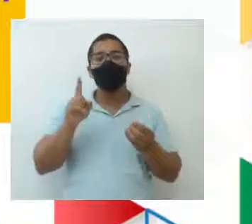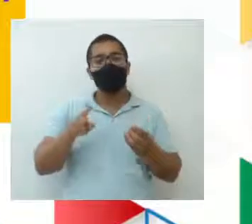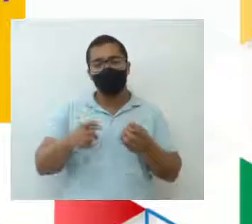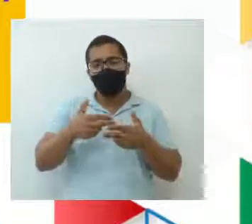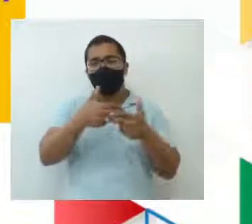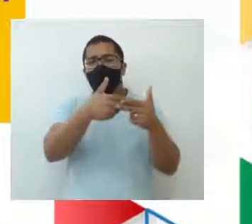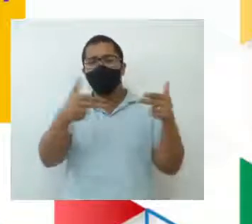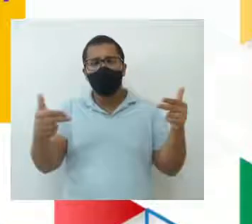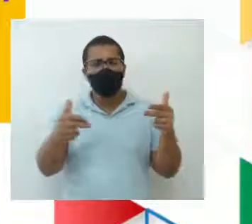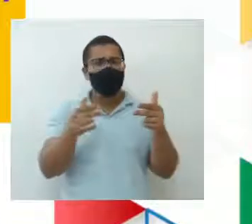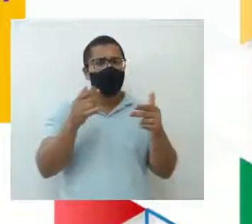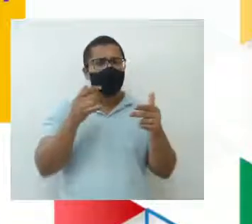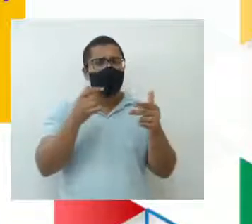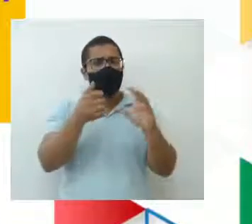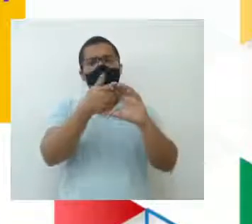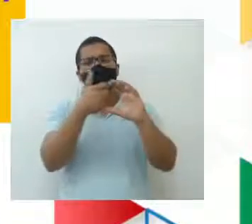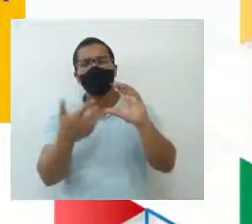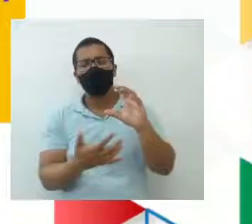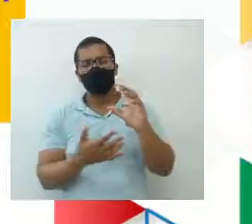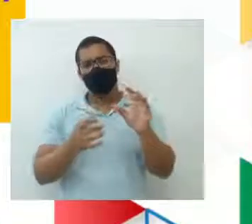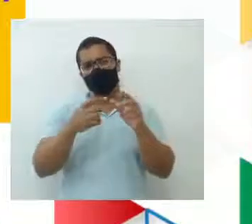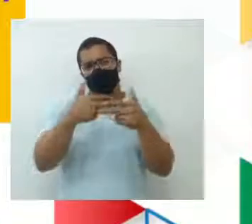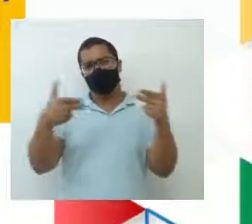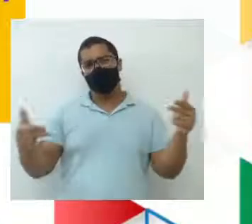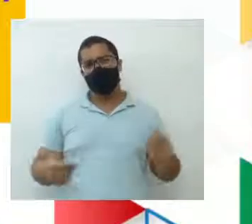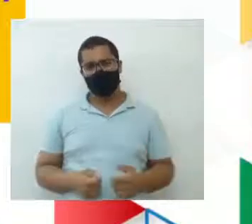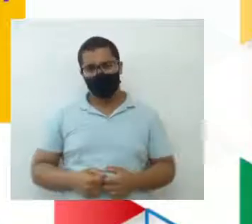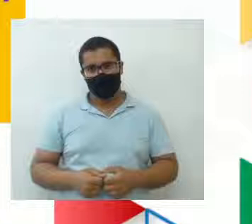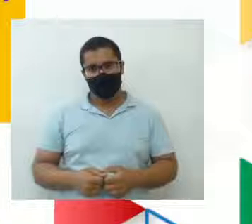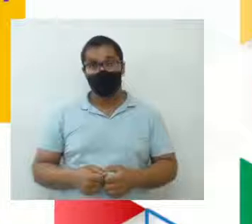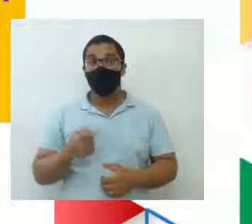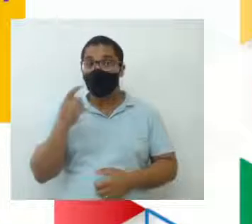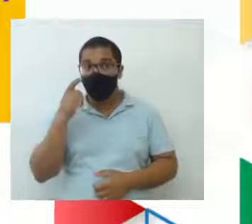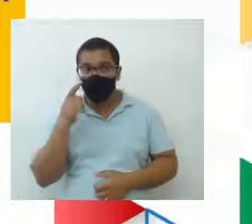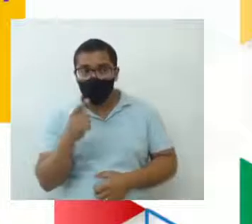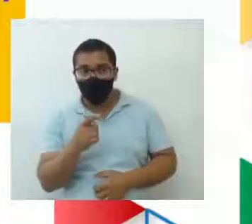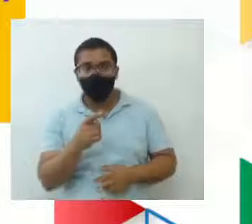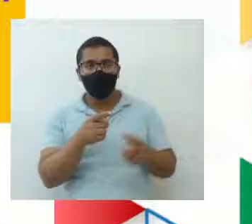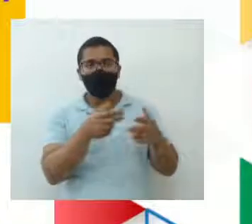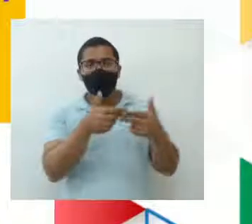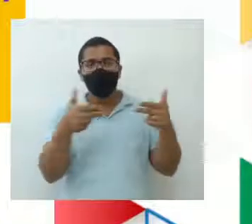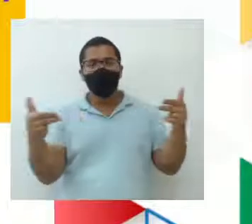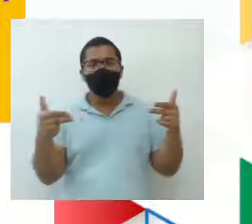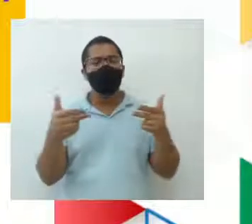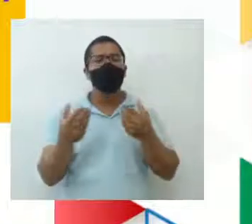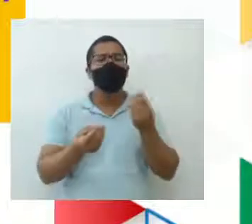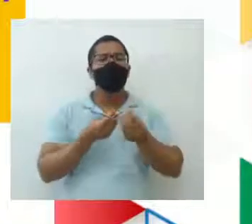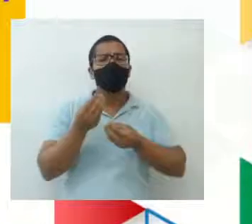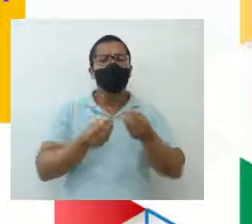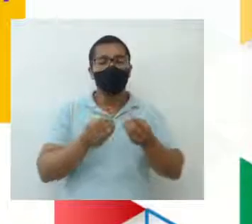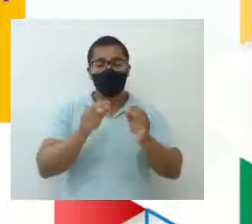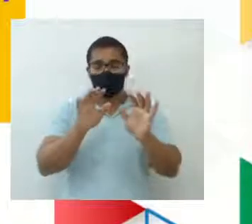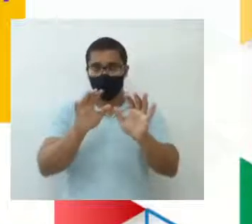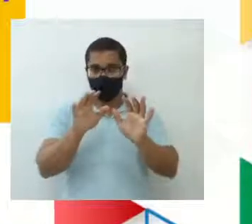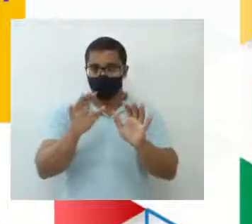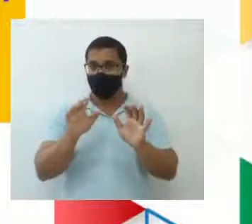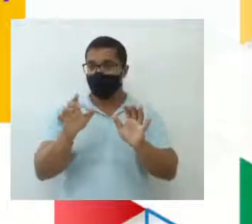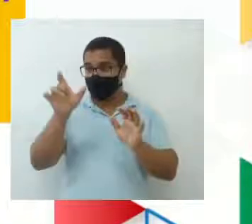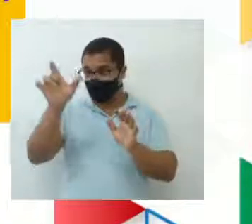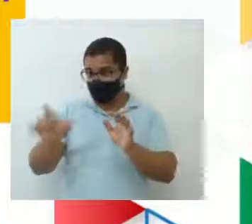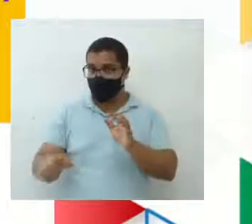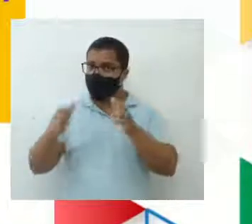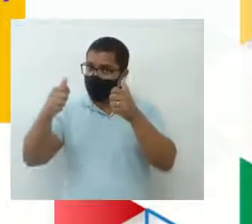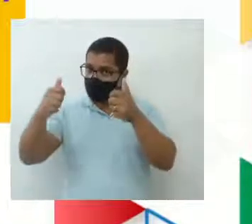das coisas. Prestem bem atenção. Trata-se da aparência das coisas. Aí ele diz, sendo assim,